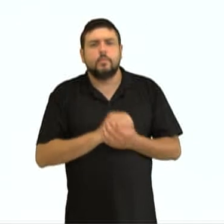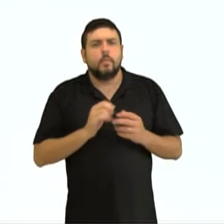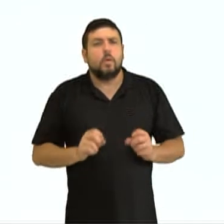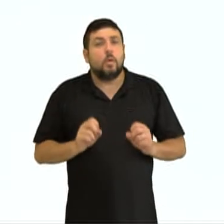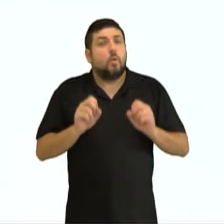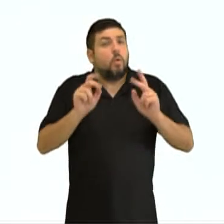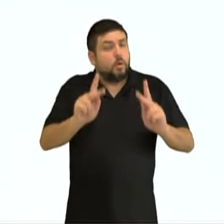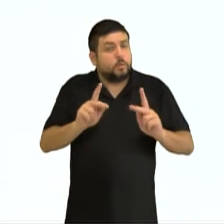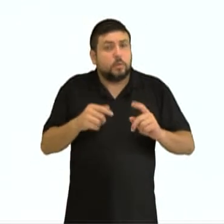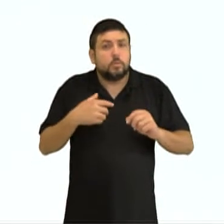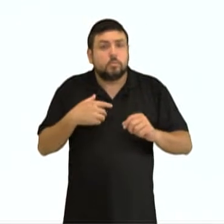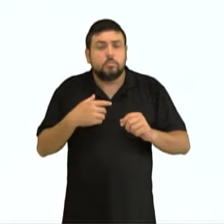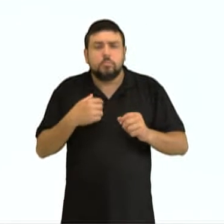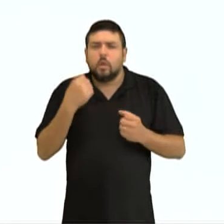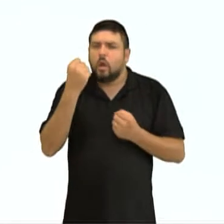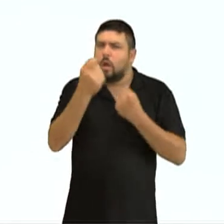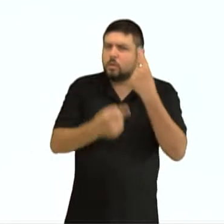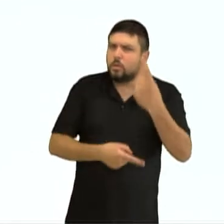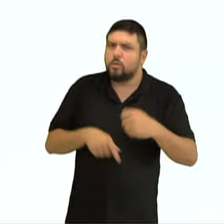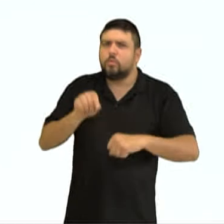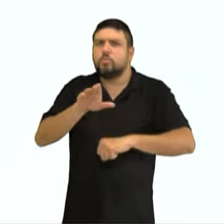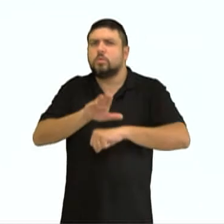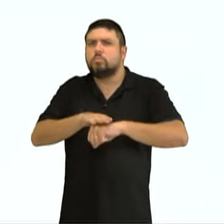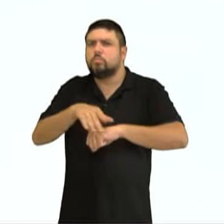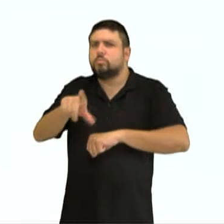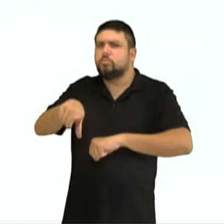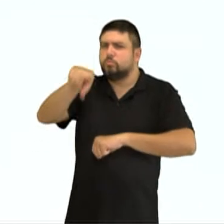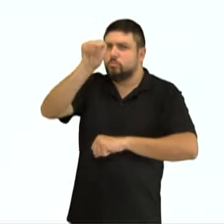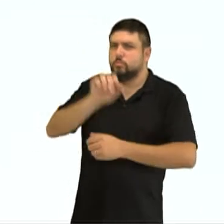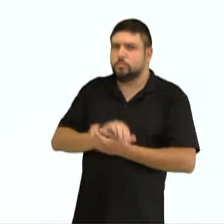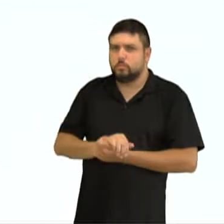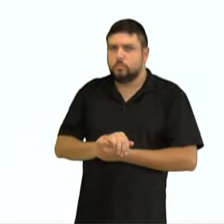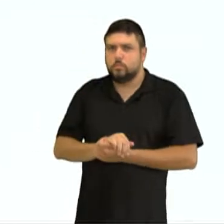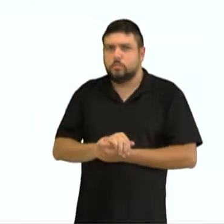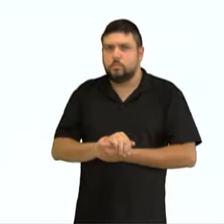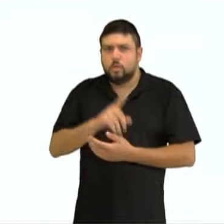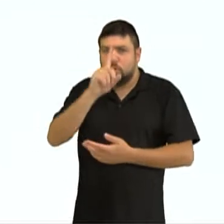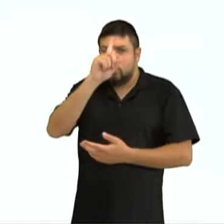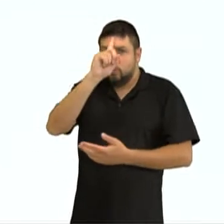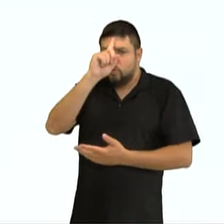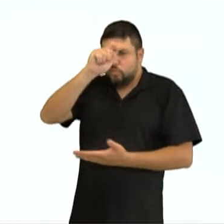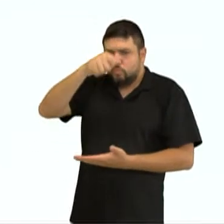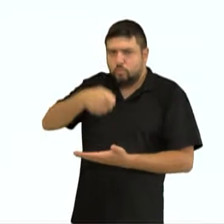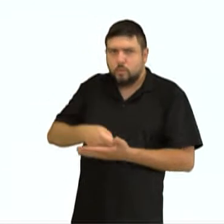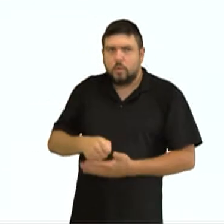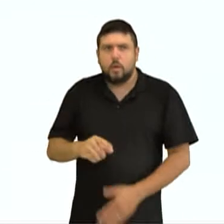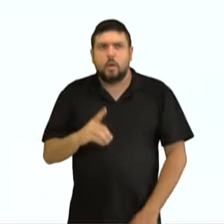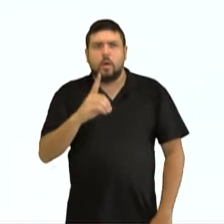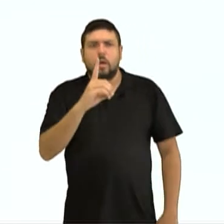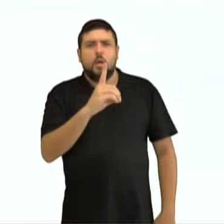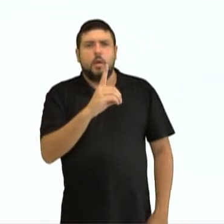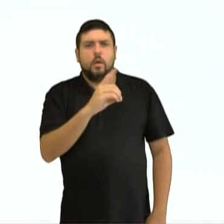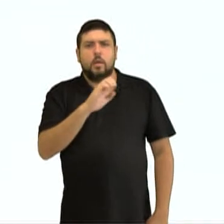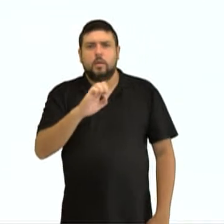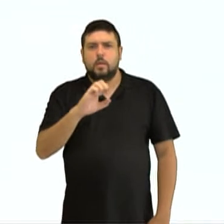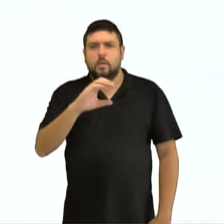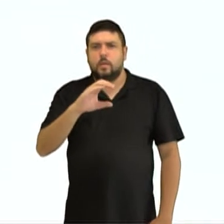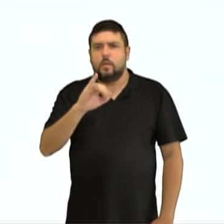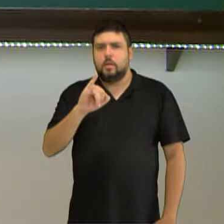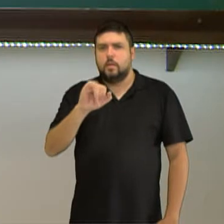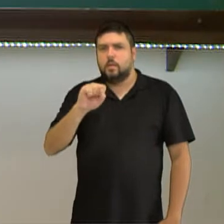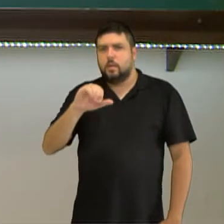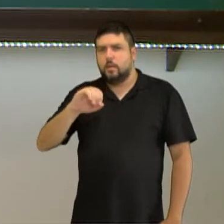exigem decisão pessoal. Lembra que eu abri a aula falando disso? Você escolhe coisas mínimas ou coisas importantes do seu